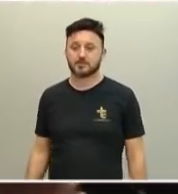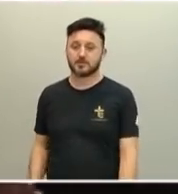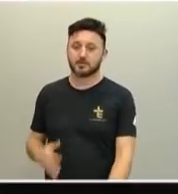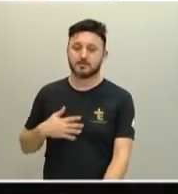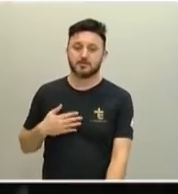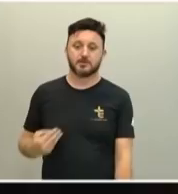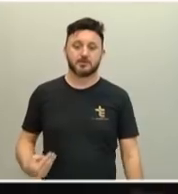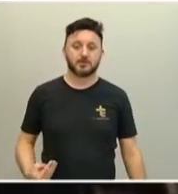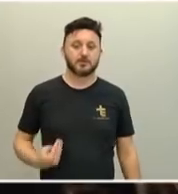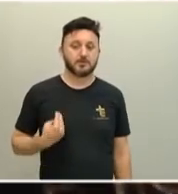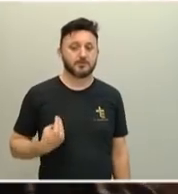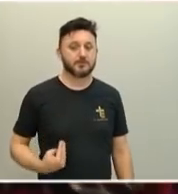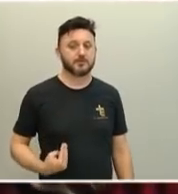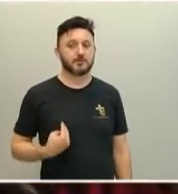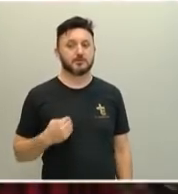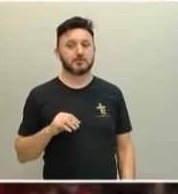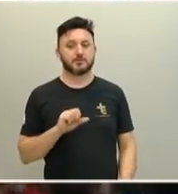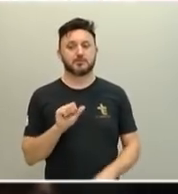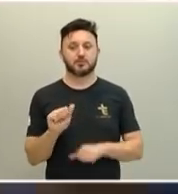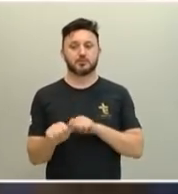O meu deserto.